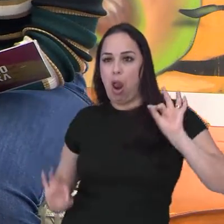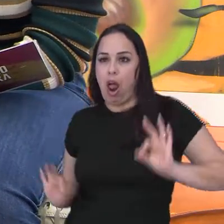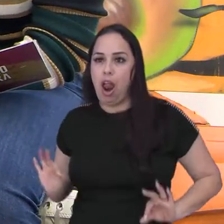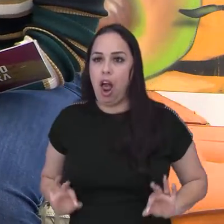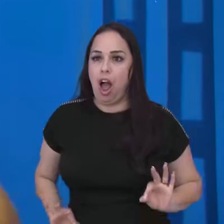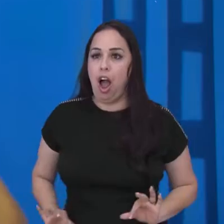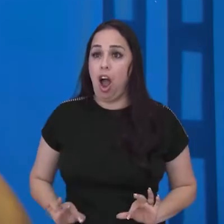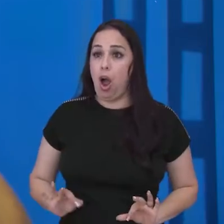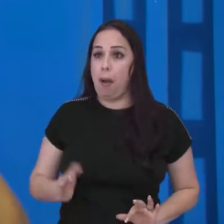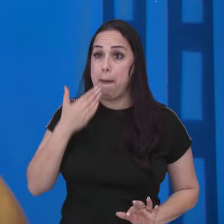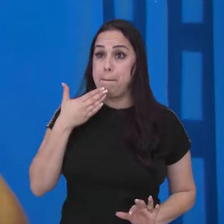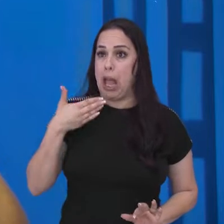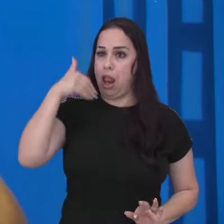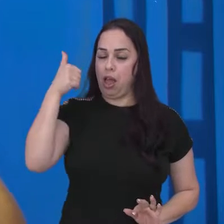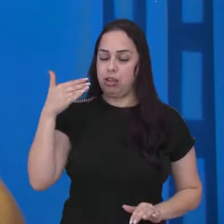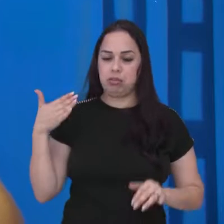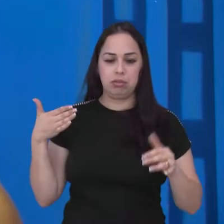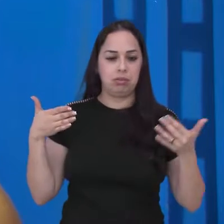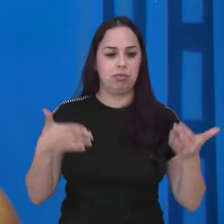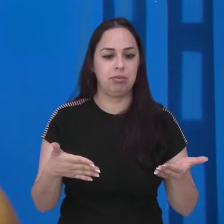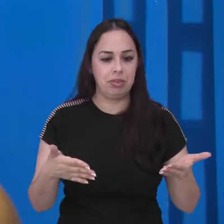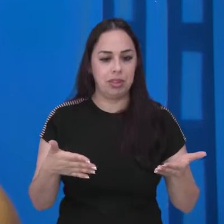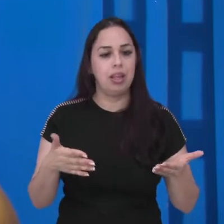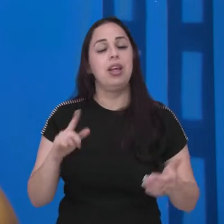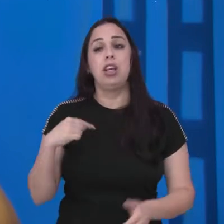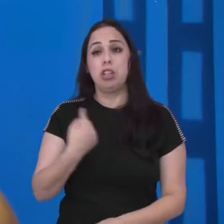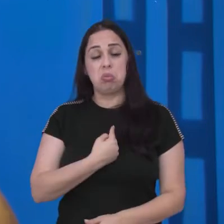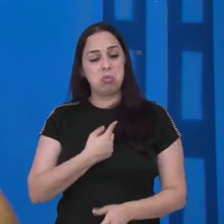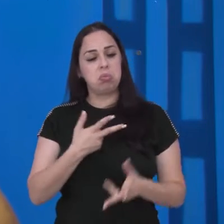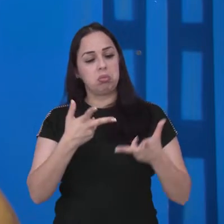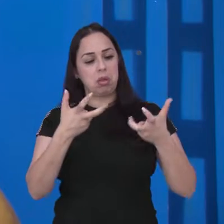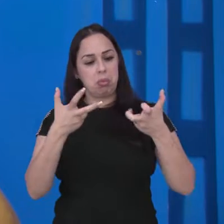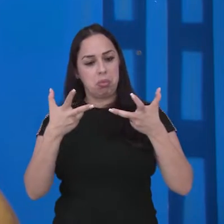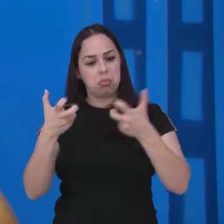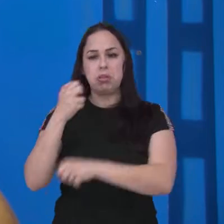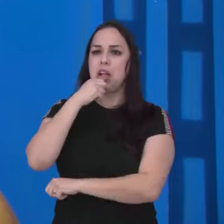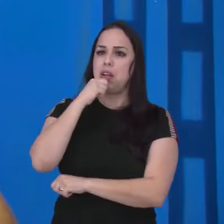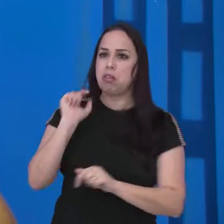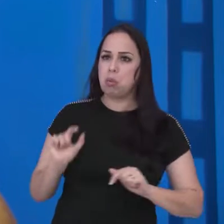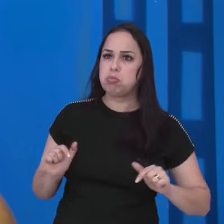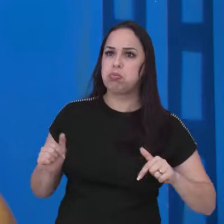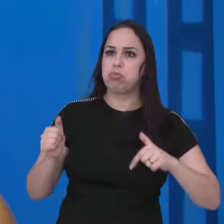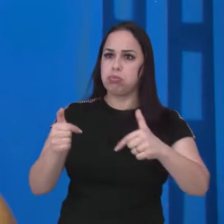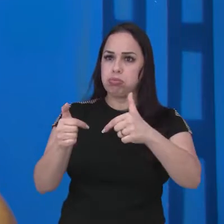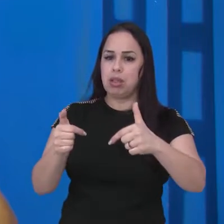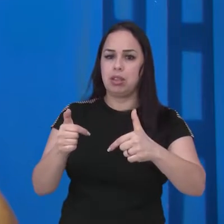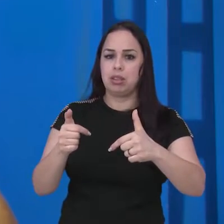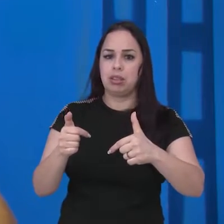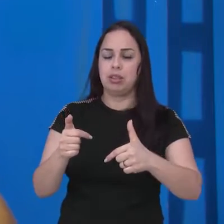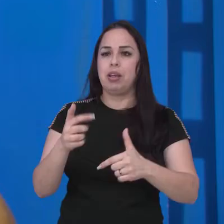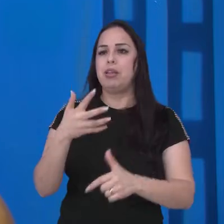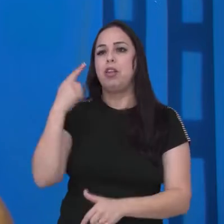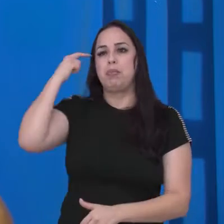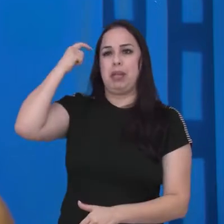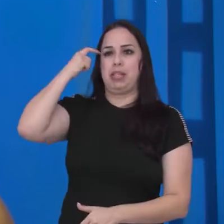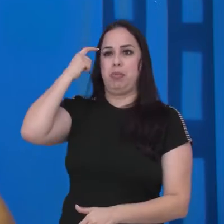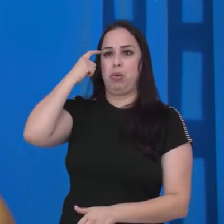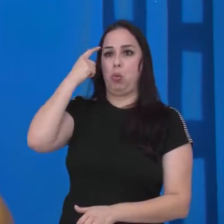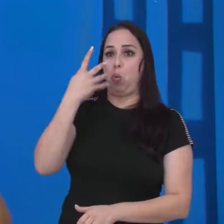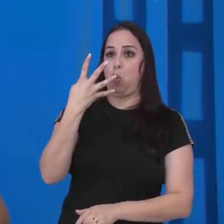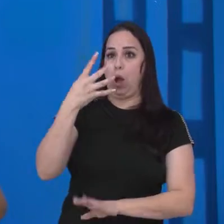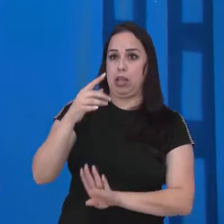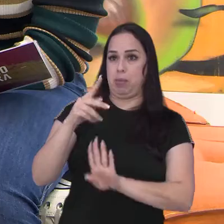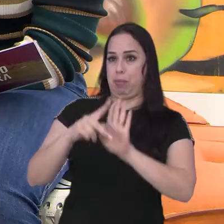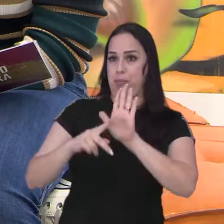que... E aí a gente identificou que daria pra gente poder fazer uma ação, né? Inicialmente, isso era para ter 4 edições